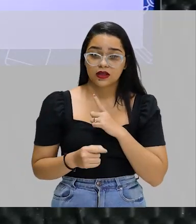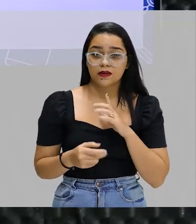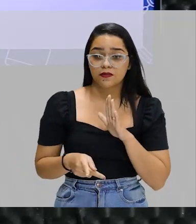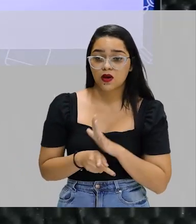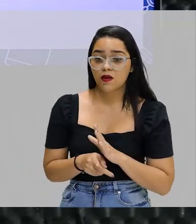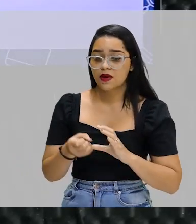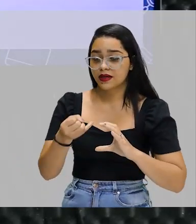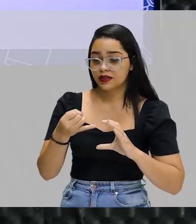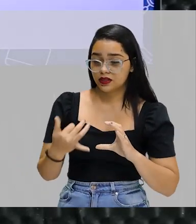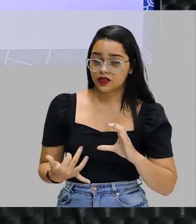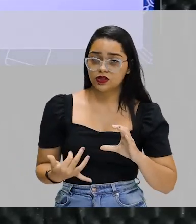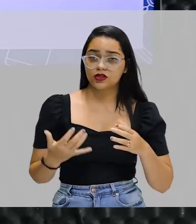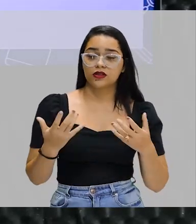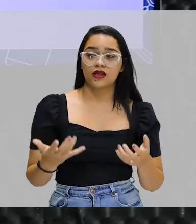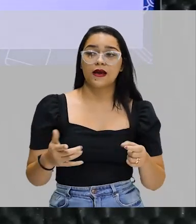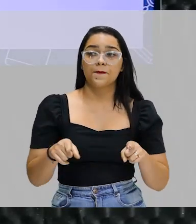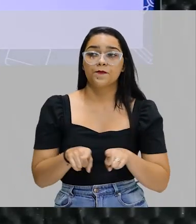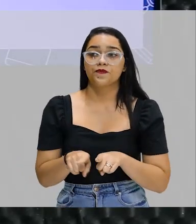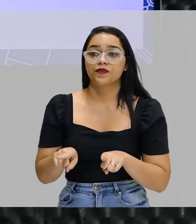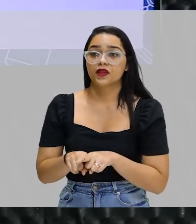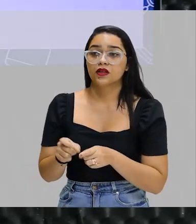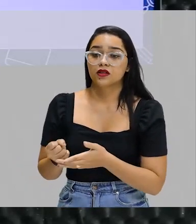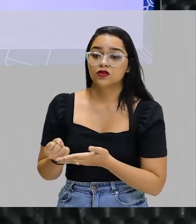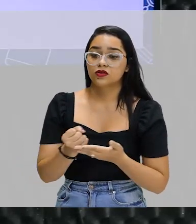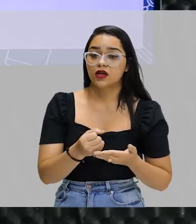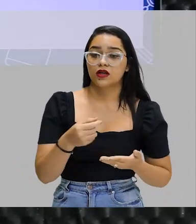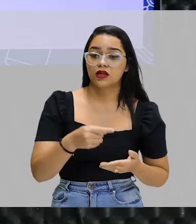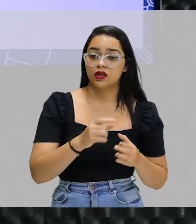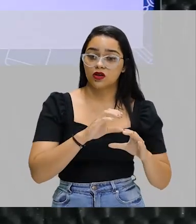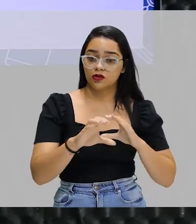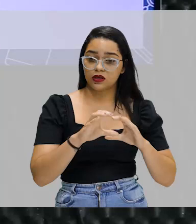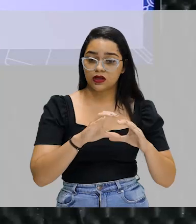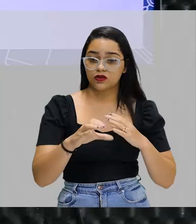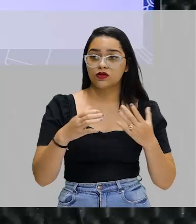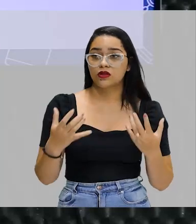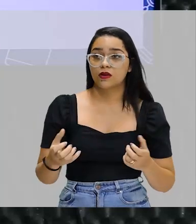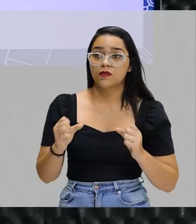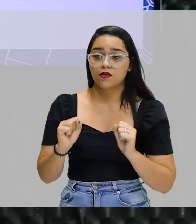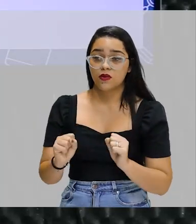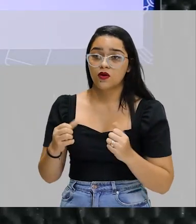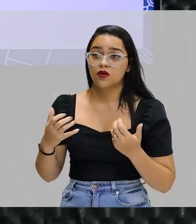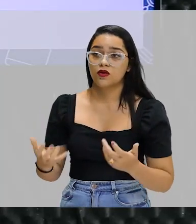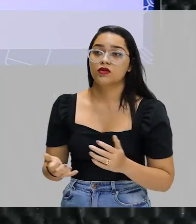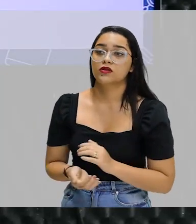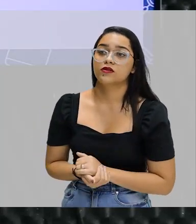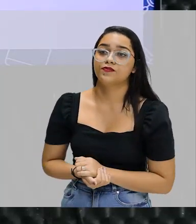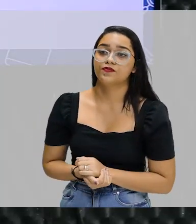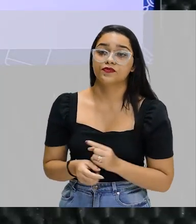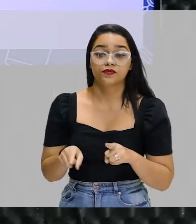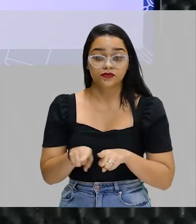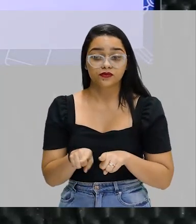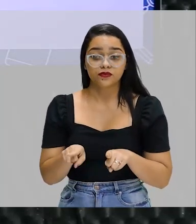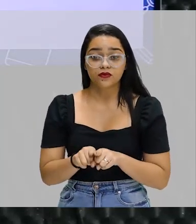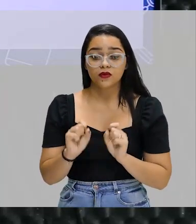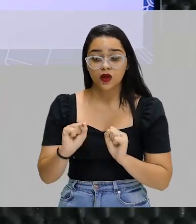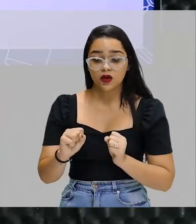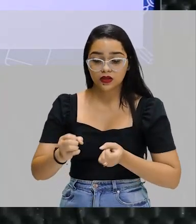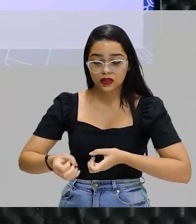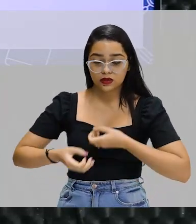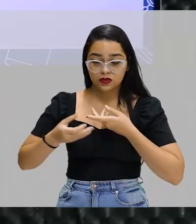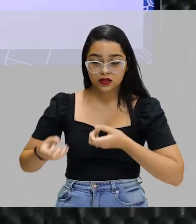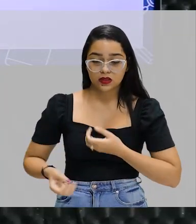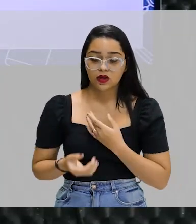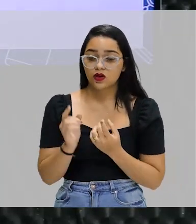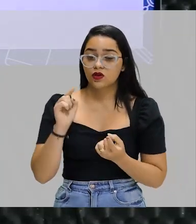uma característica, uma condição de ajudar que o comunicador se comunique, que o comunicador expresse a